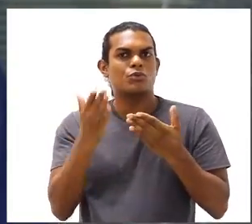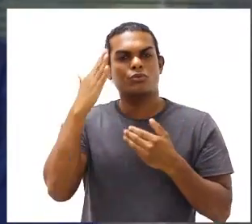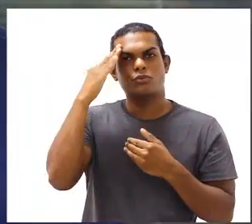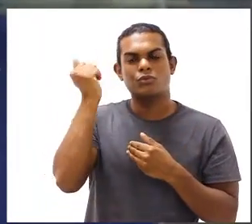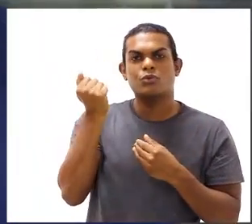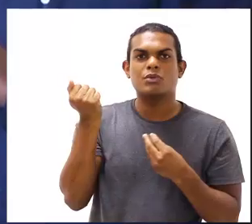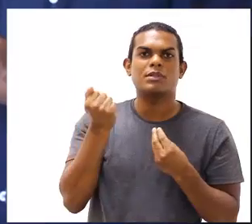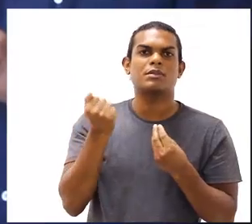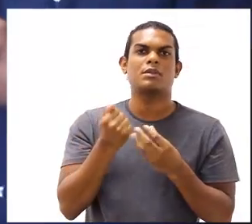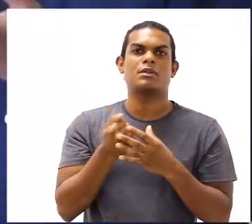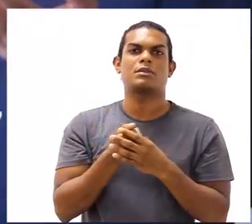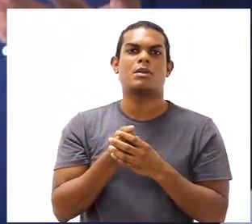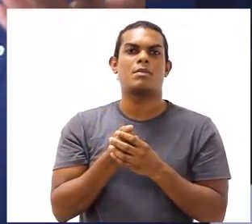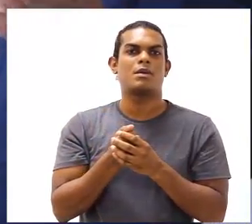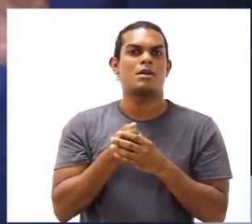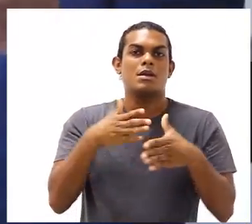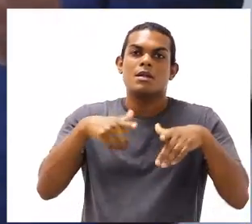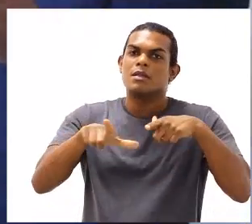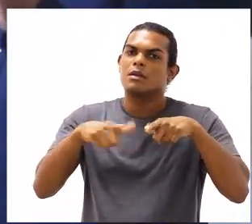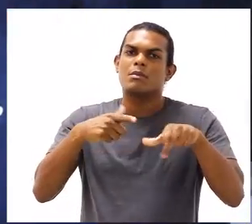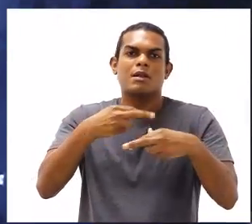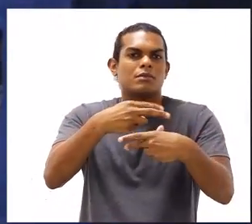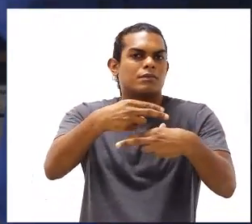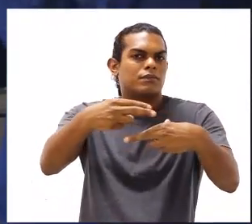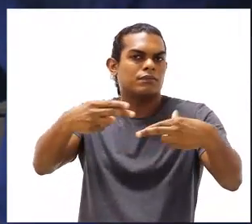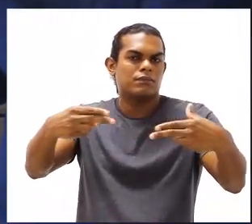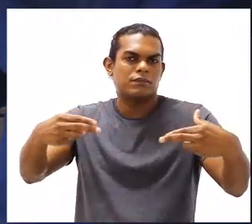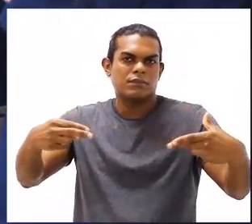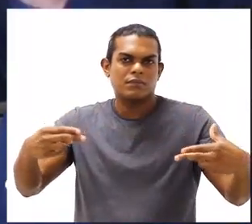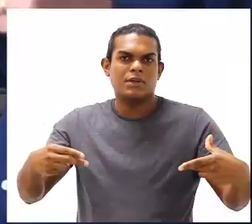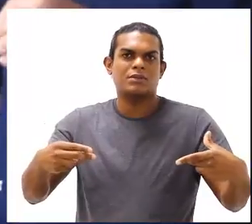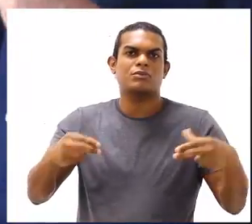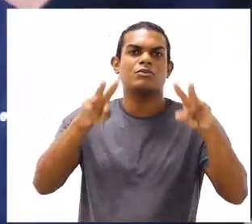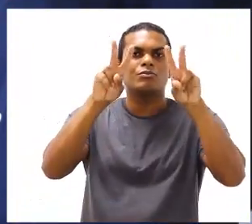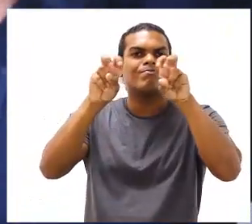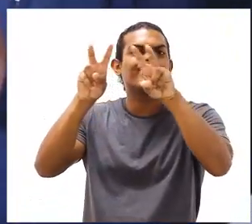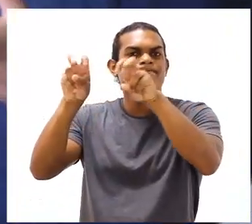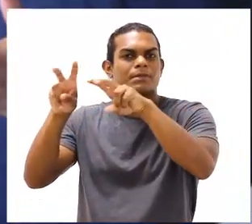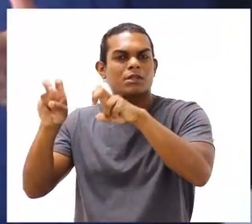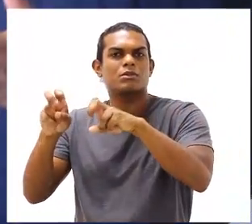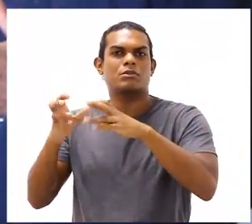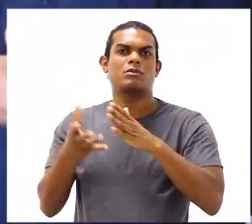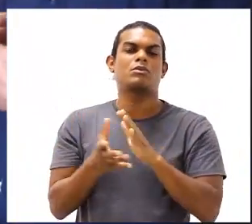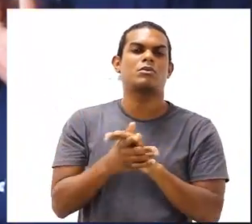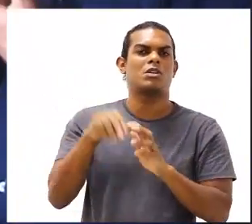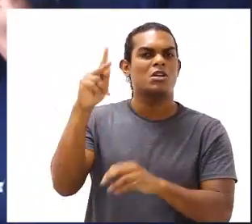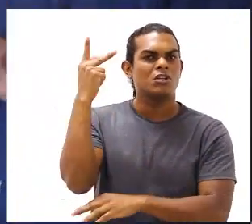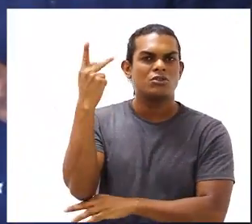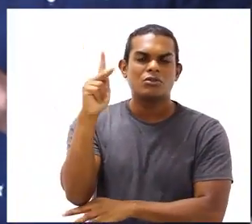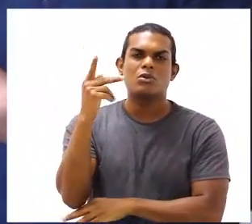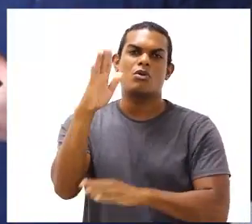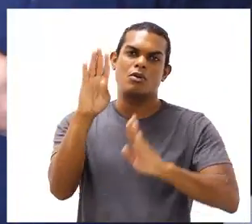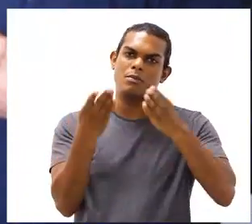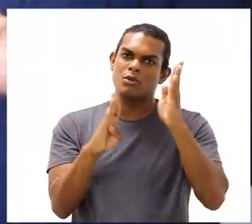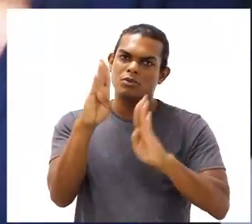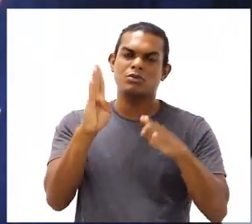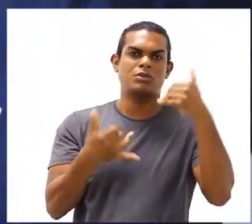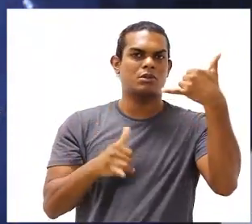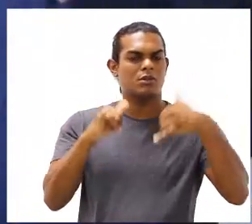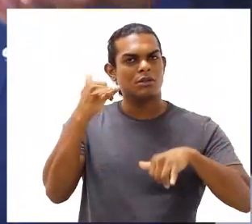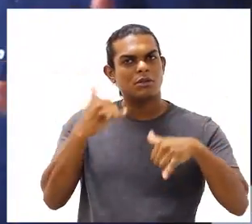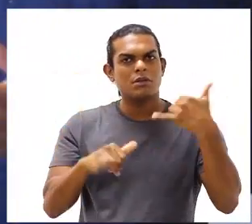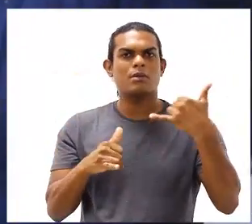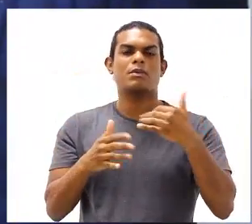filosofia, né? Interdisciplinar. História, tudo faz parte. O projeto fica outra coisa, fica mais inovador,